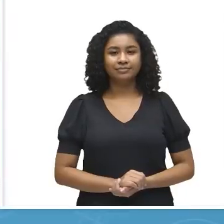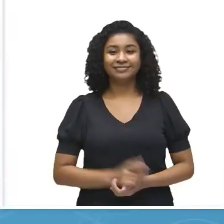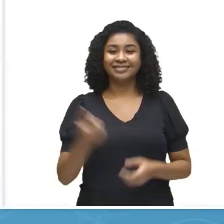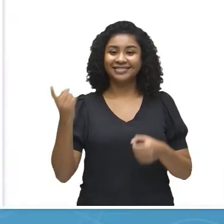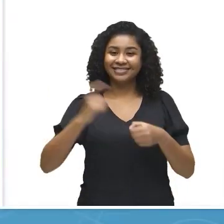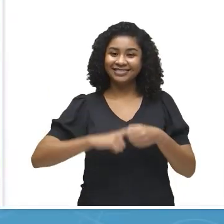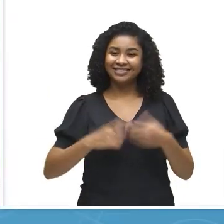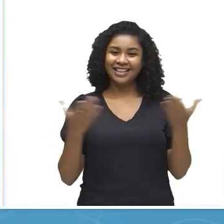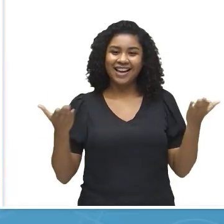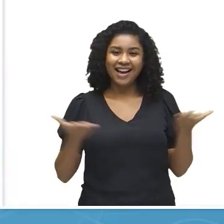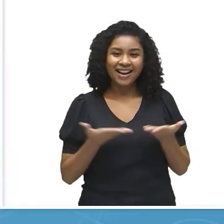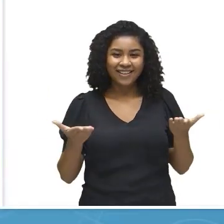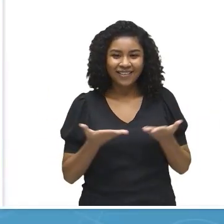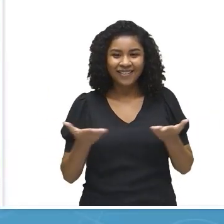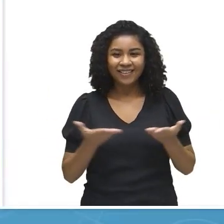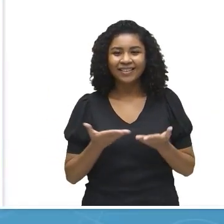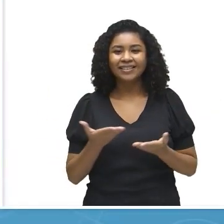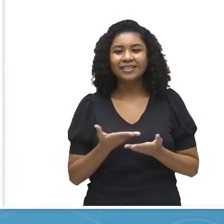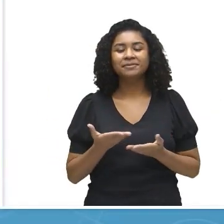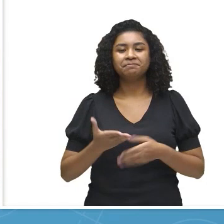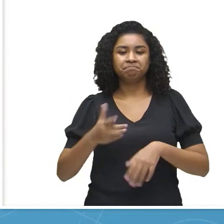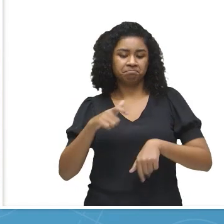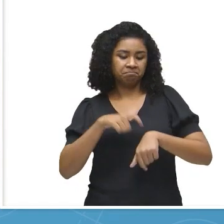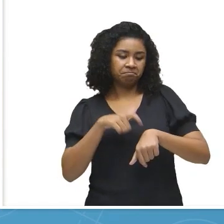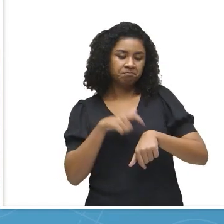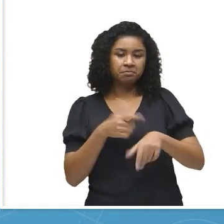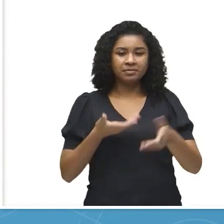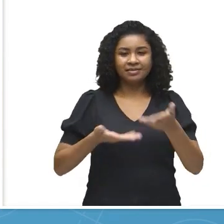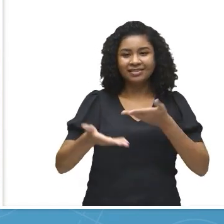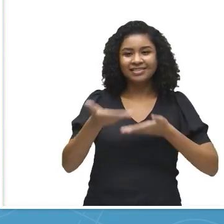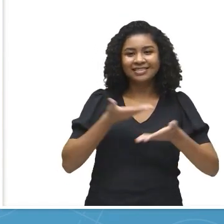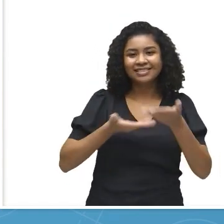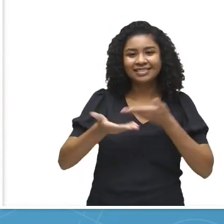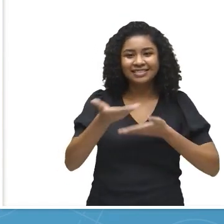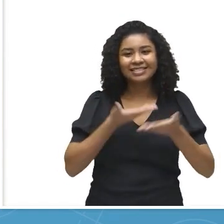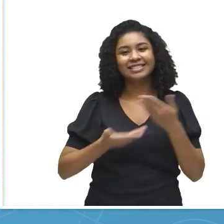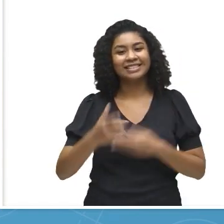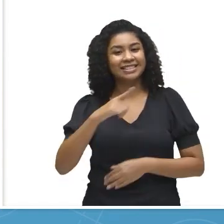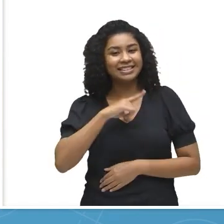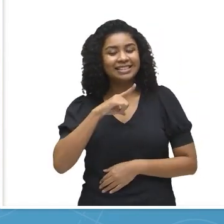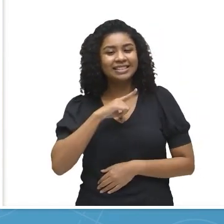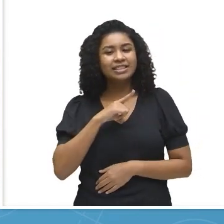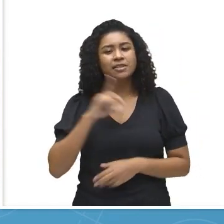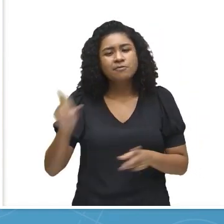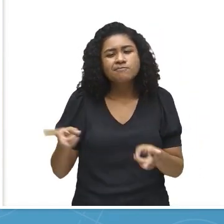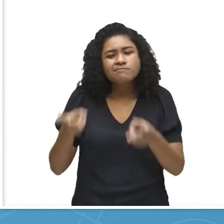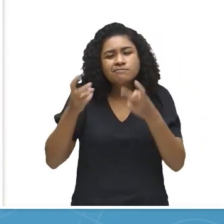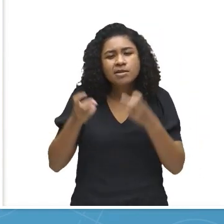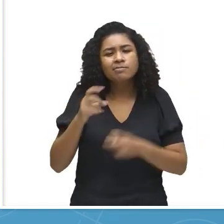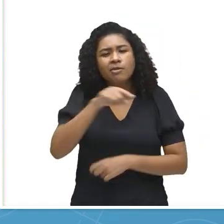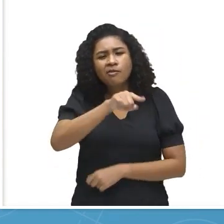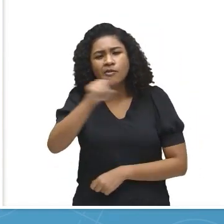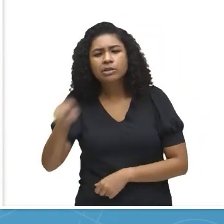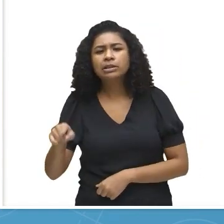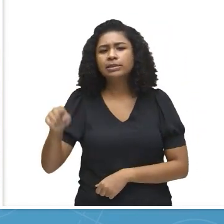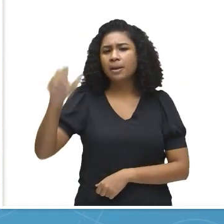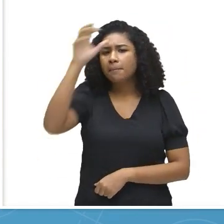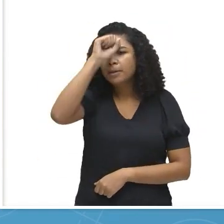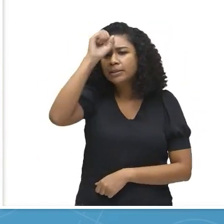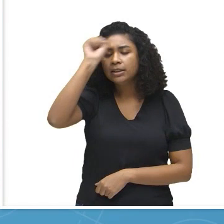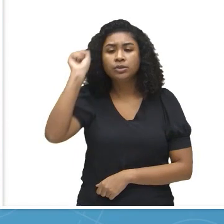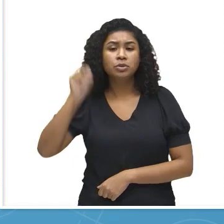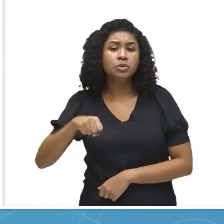Voltamos, gente, para esse nosso momento de interatividade, um momento que a gente consegue verificar se vocês estão compreendendo o conteúdo que a gente está